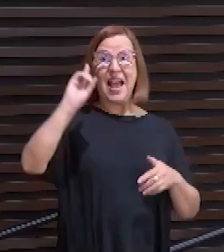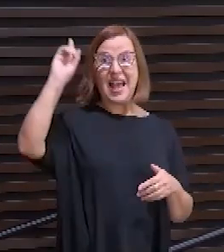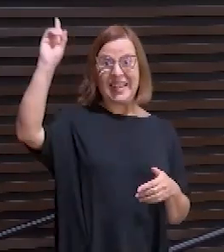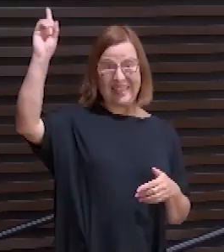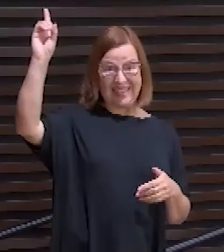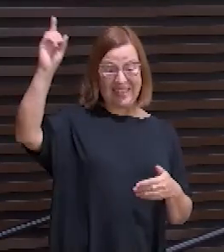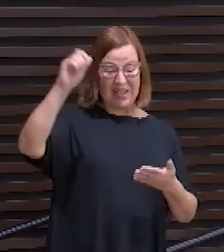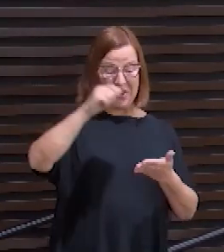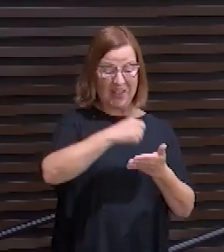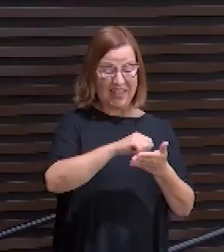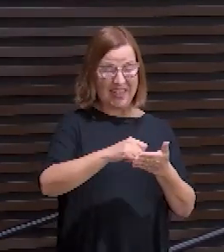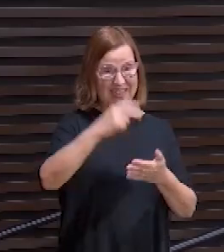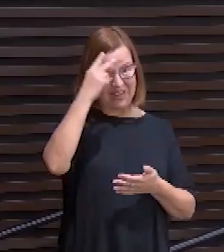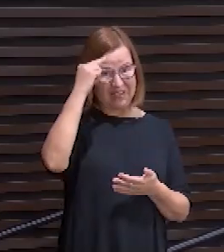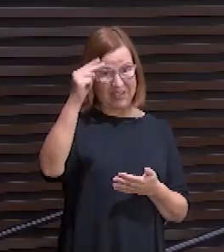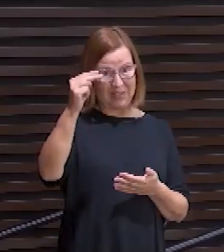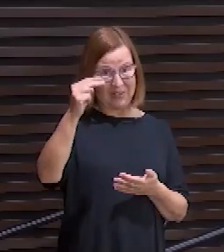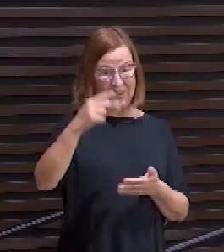previamente.